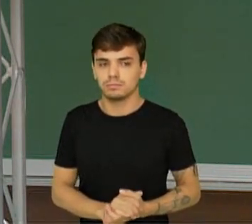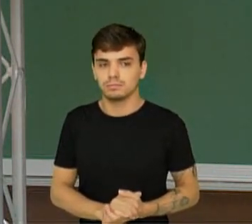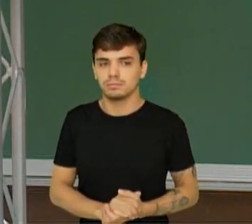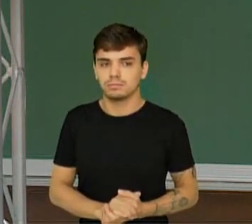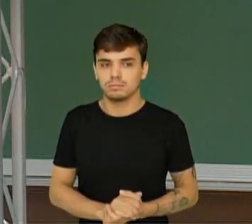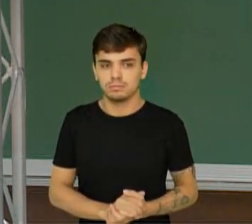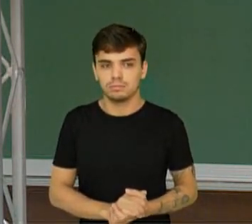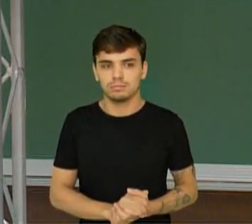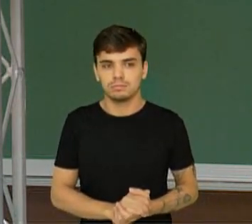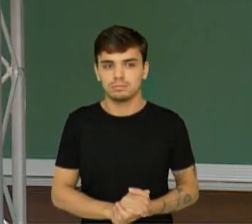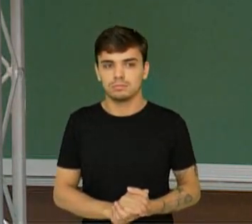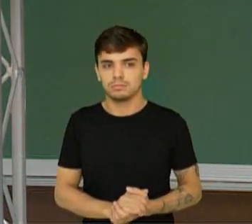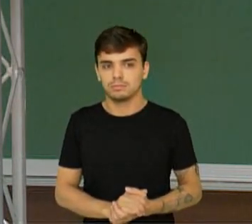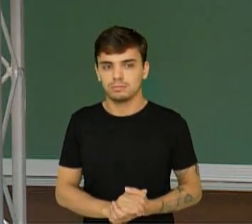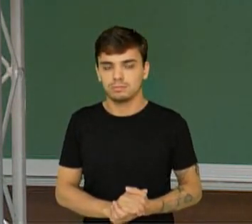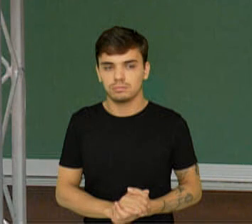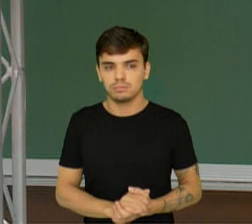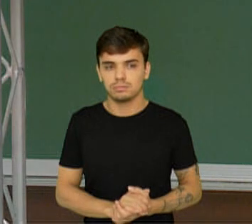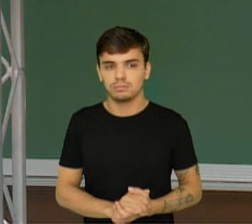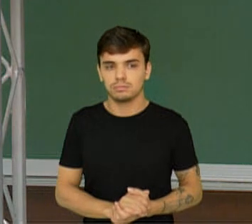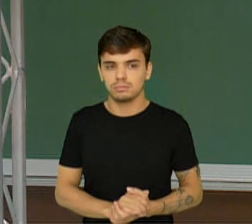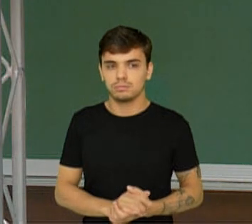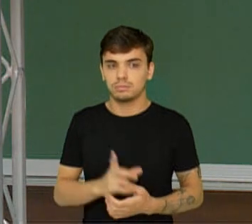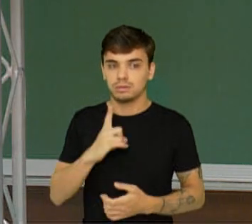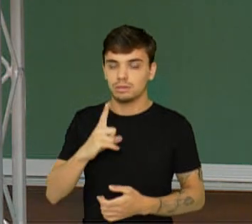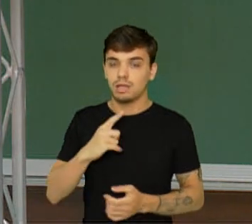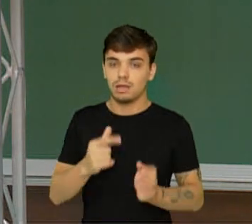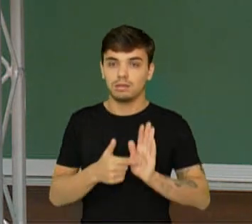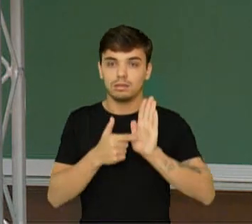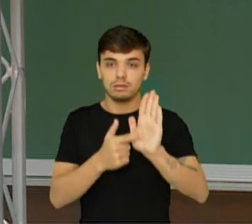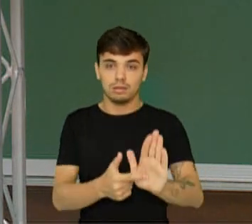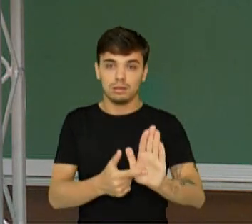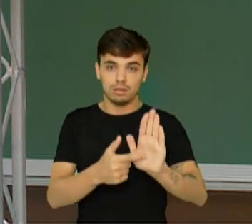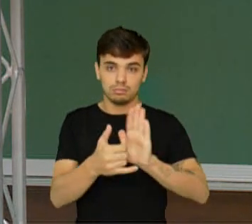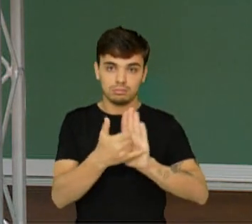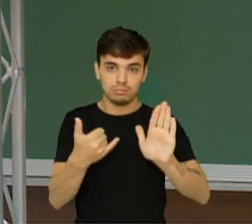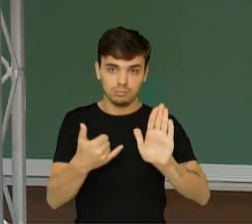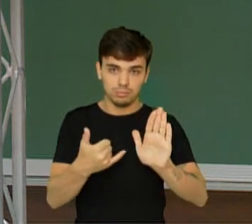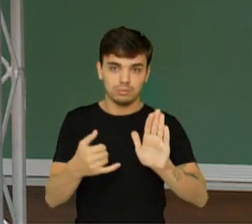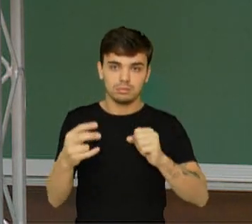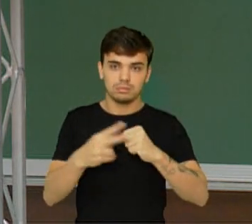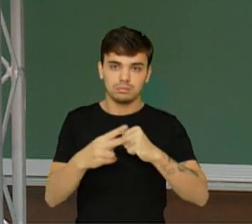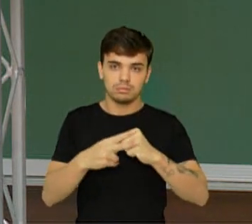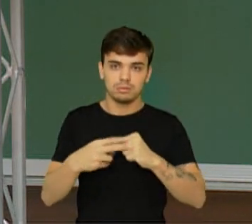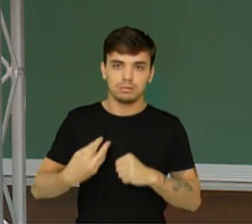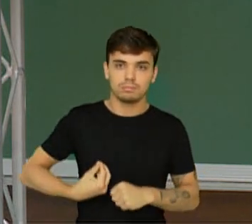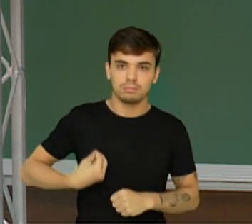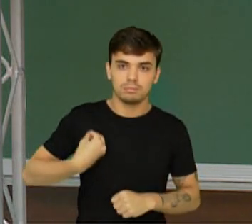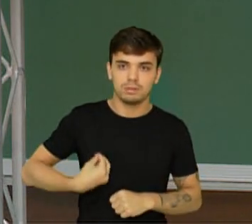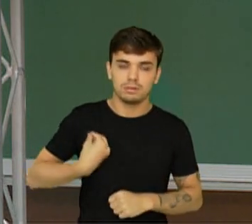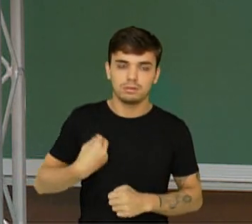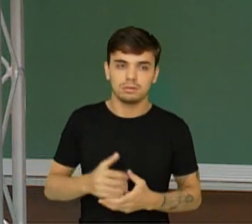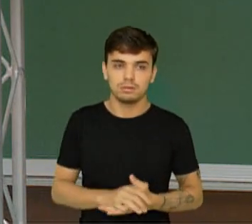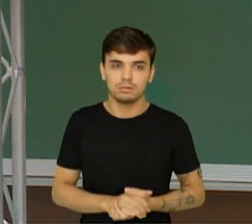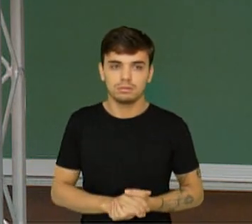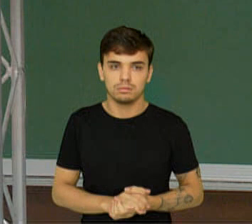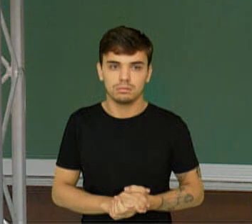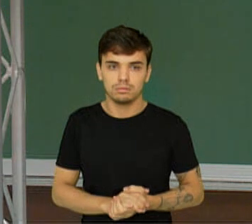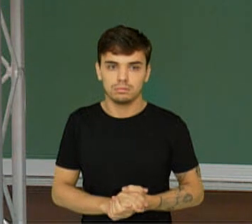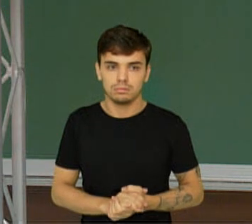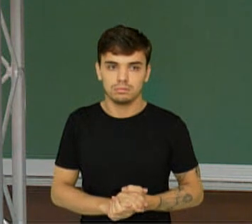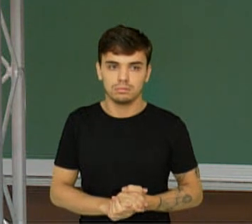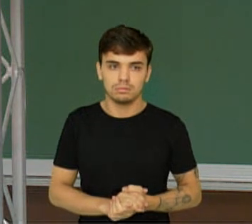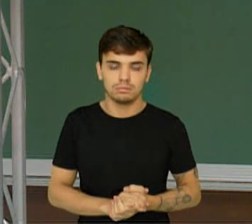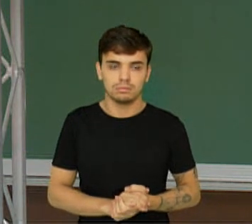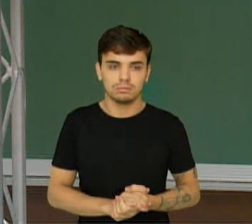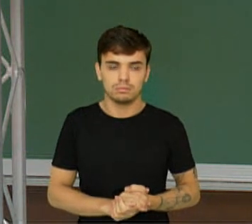la sopa. Então, eles estão aqui todos destacados, os verbos, as ações no presente. O verbo dar, a gente